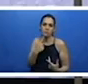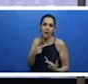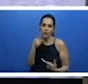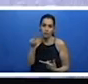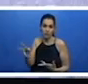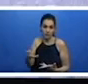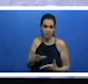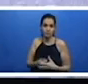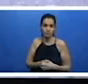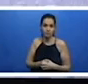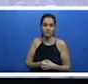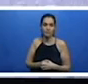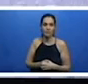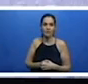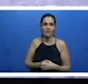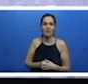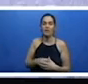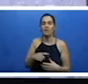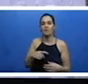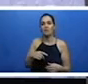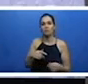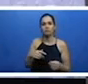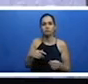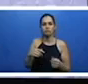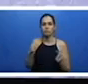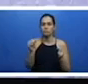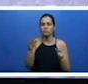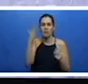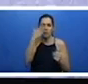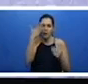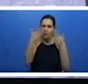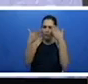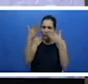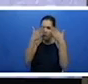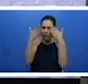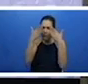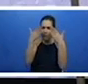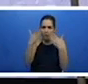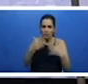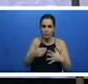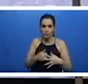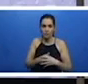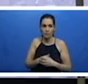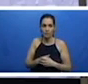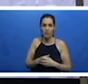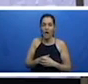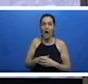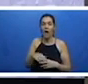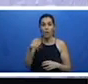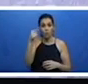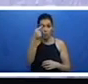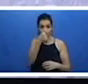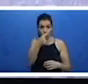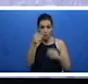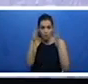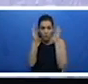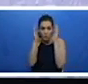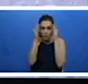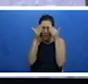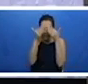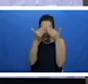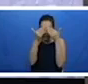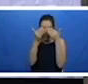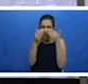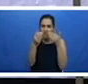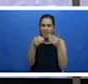uma placa óssea ou uma escama que impede que esse animal enxergue. E por que ele tem um olho recoberto? Porque ao longo da evolução não houve necessidade